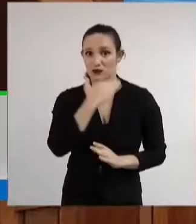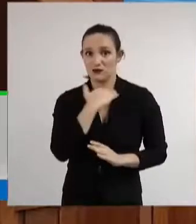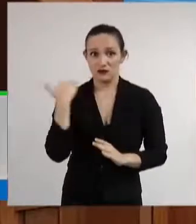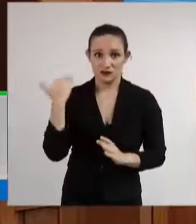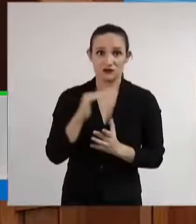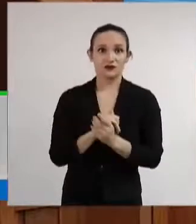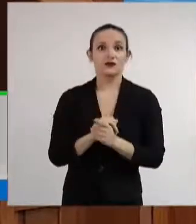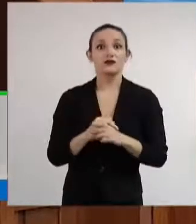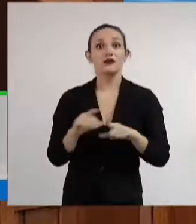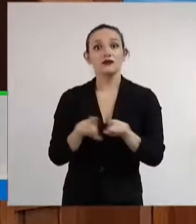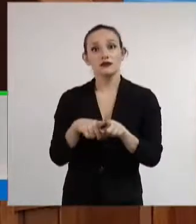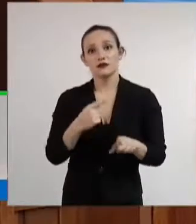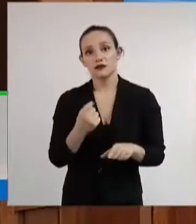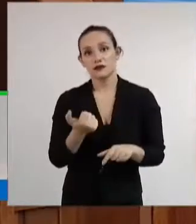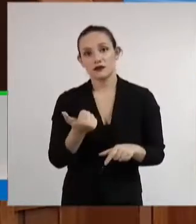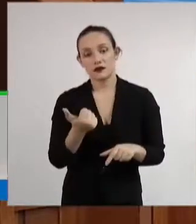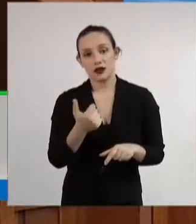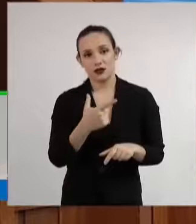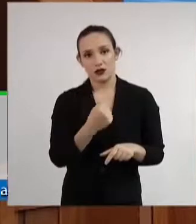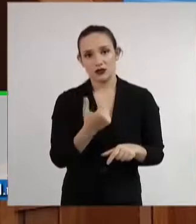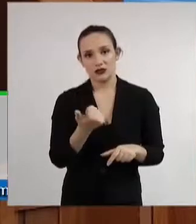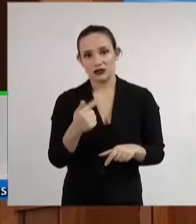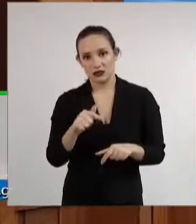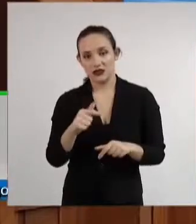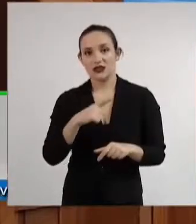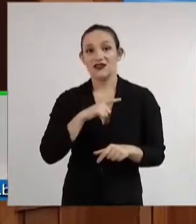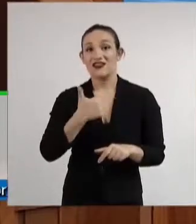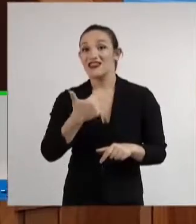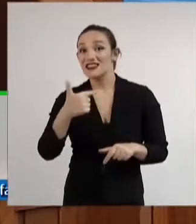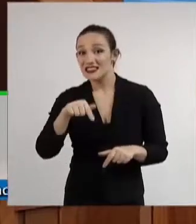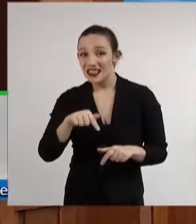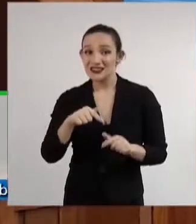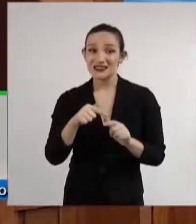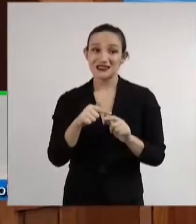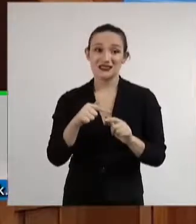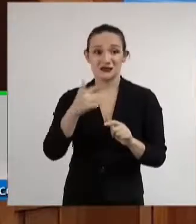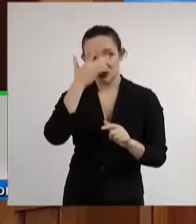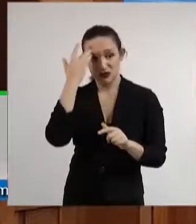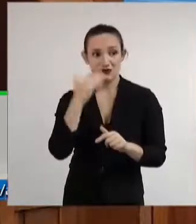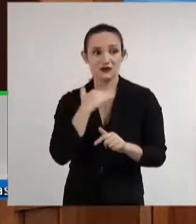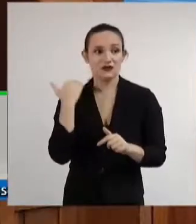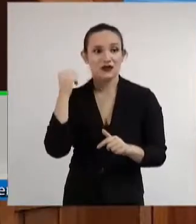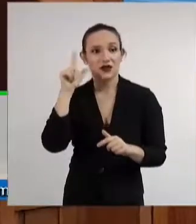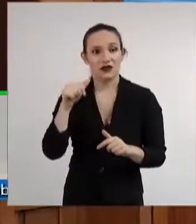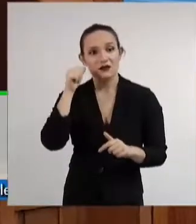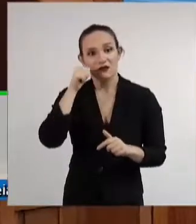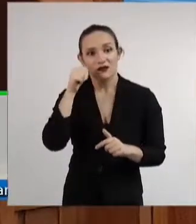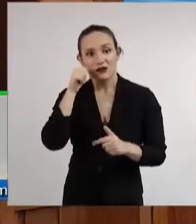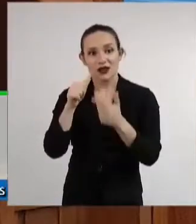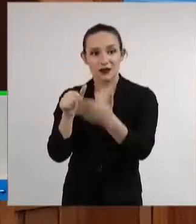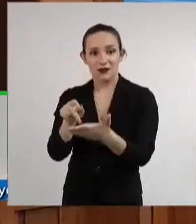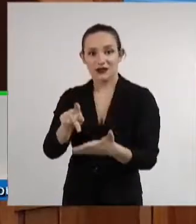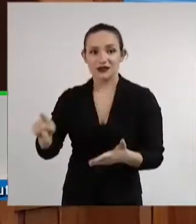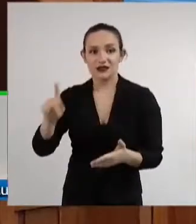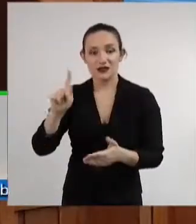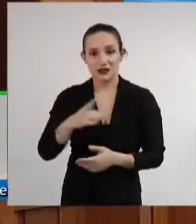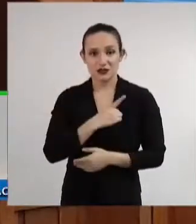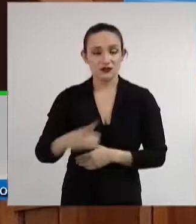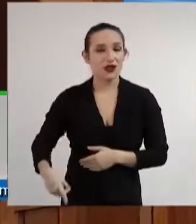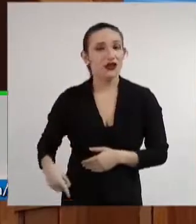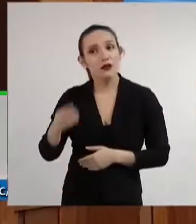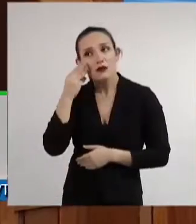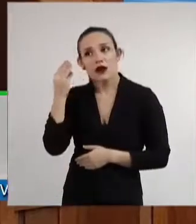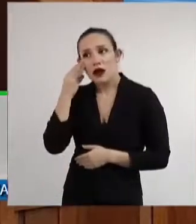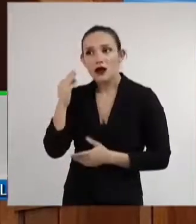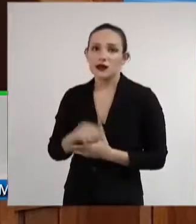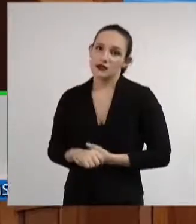foram 26 feminicídios consumados. Portanto, senhor presidente, senhora agora olhando aqui, a senhora presidente, deputada Mara,